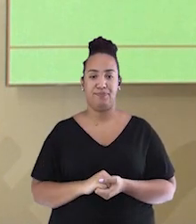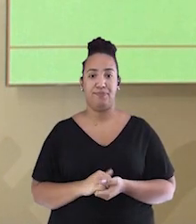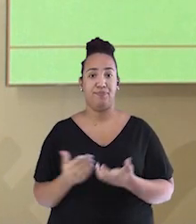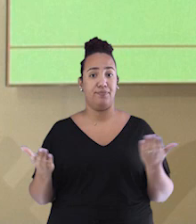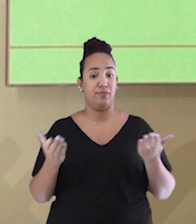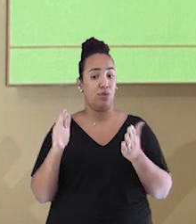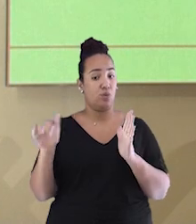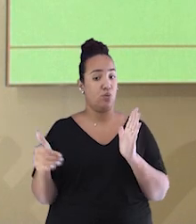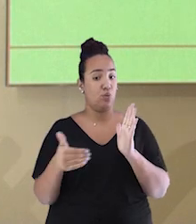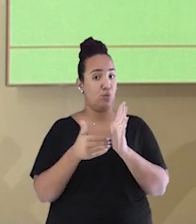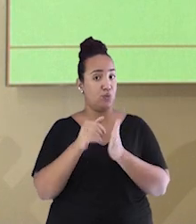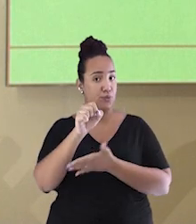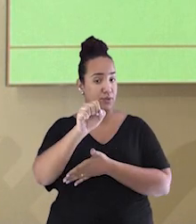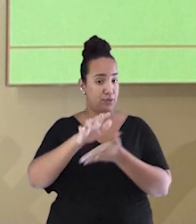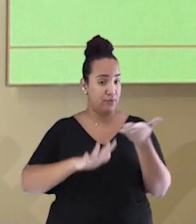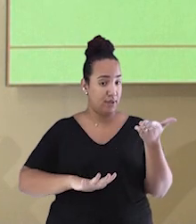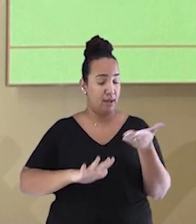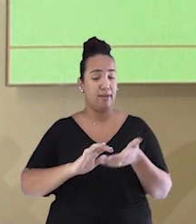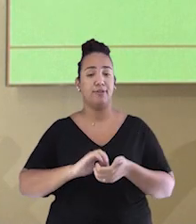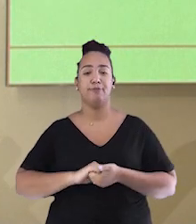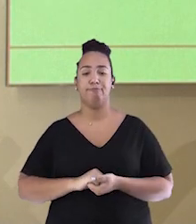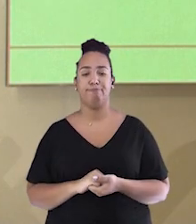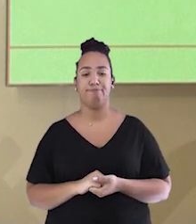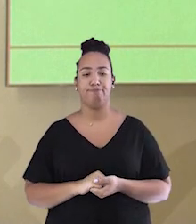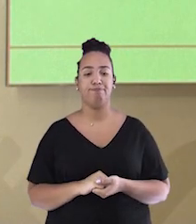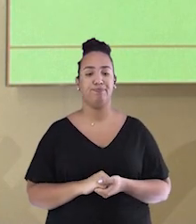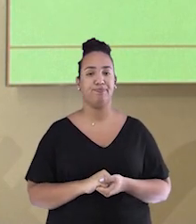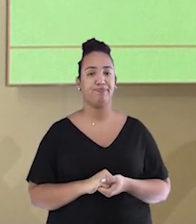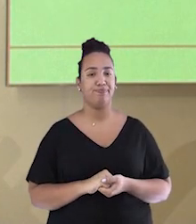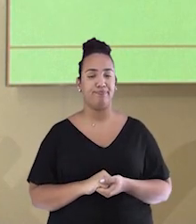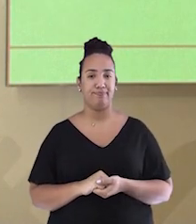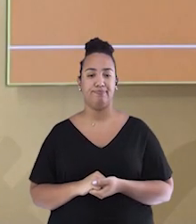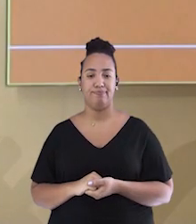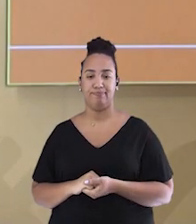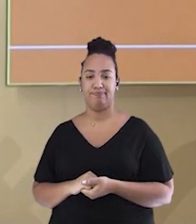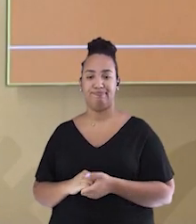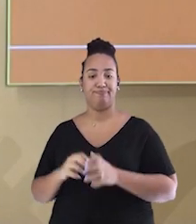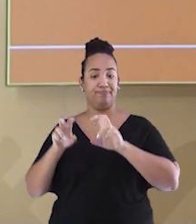café. Vamos para a nossa última questão.